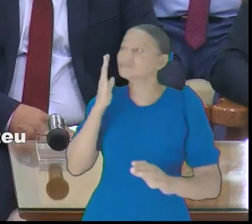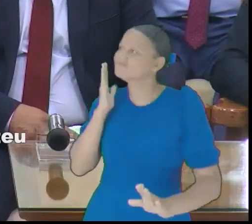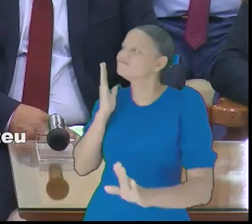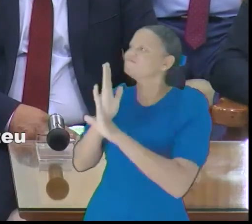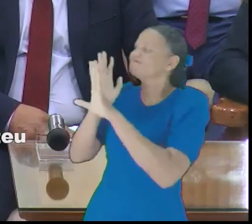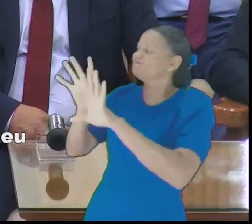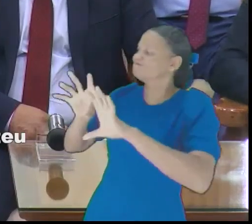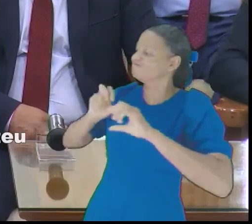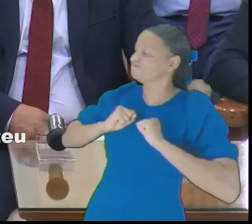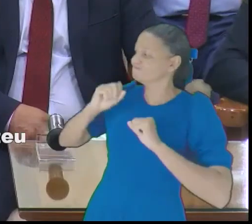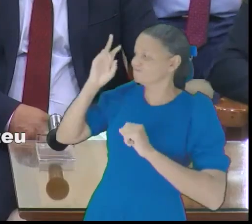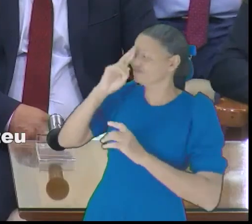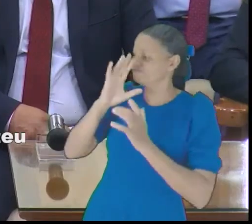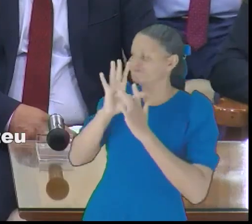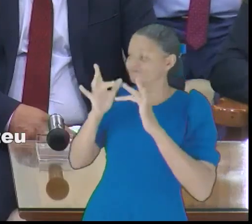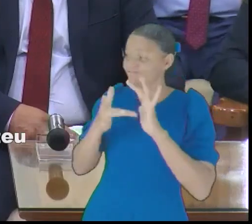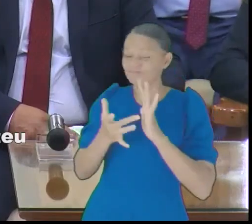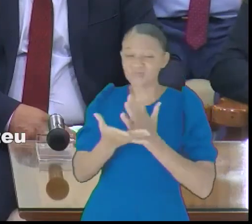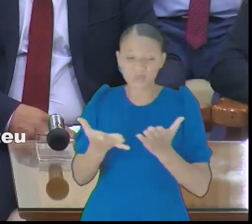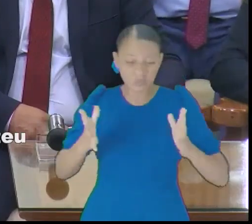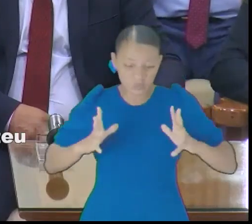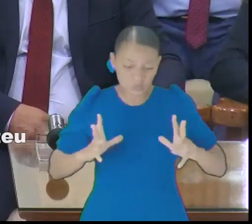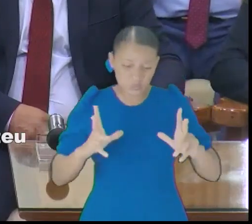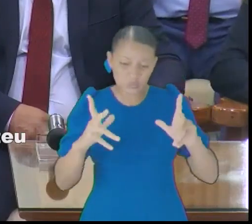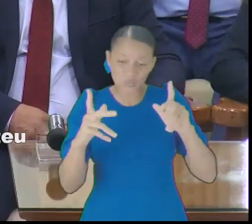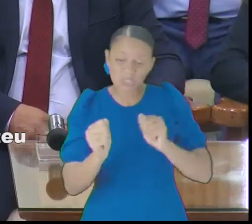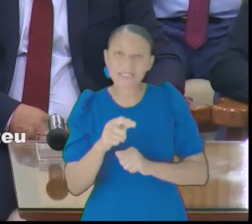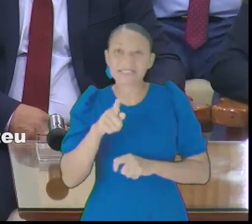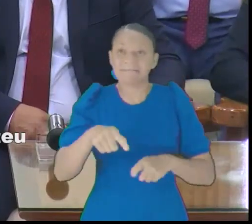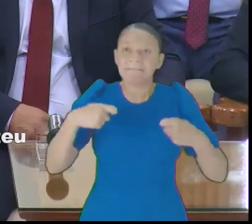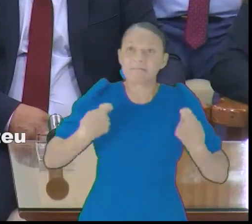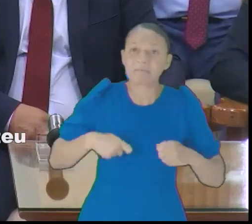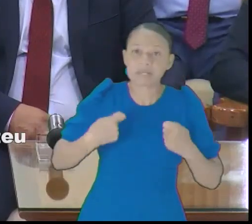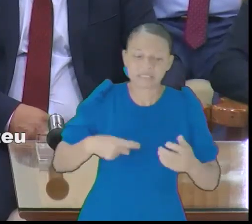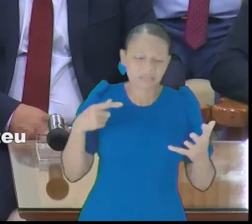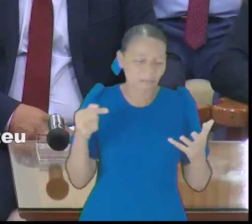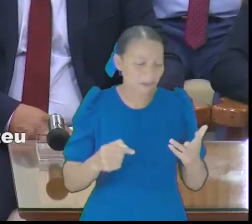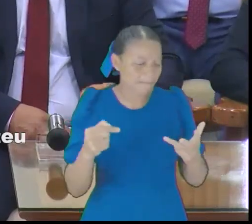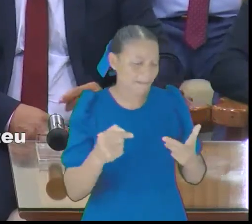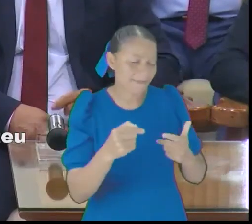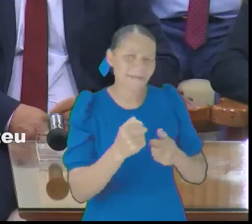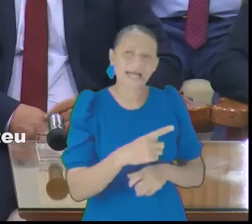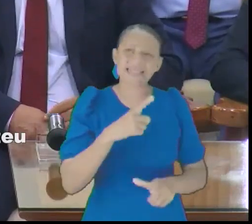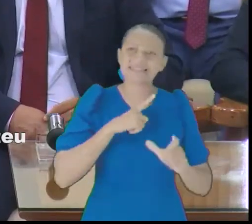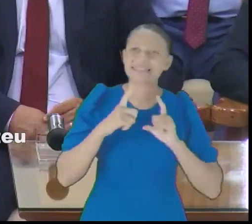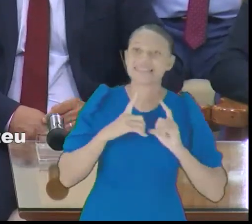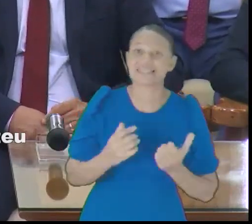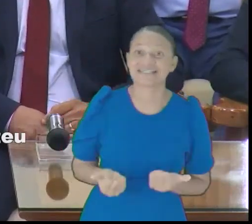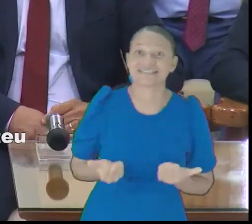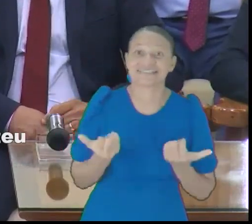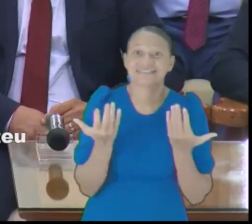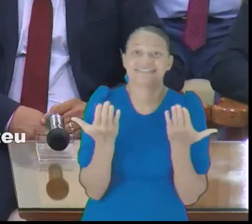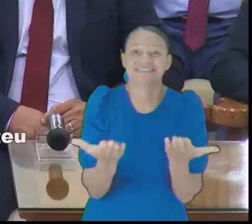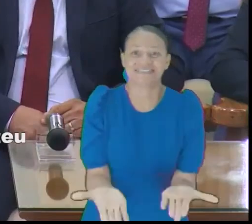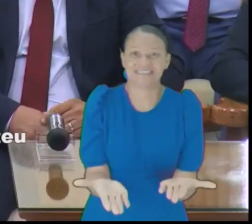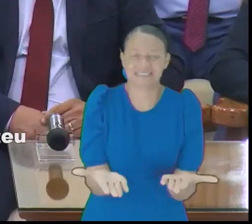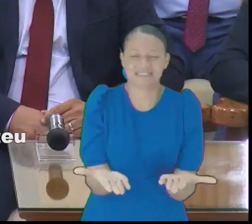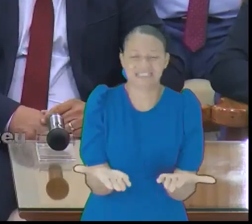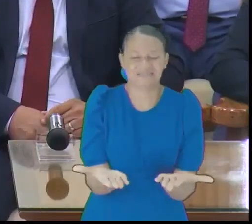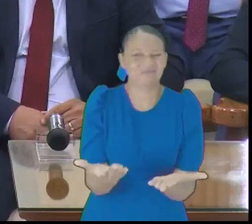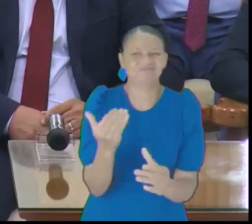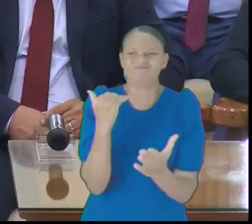em mim. De tudo que você necessitar, eu tenho para te dar, de